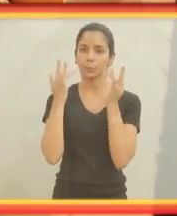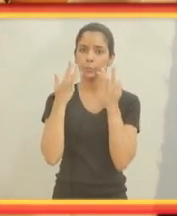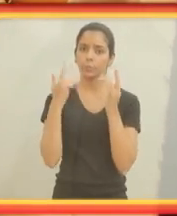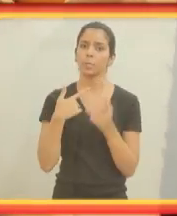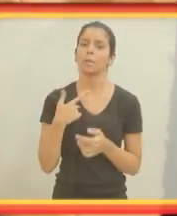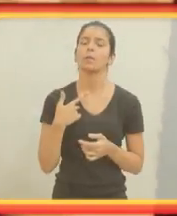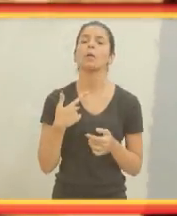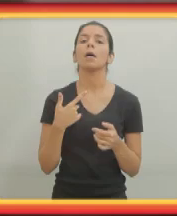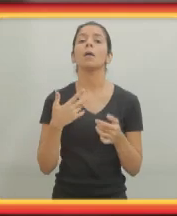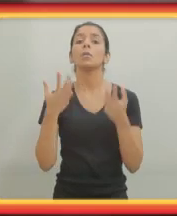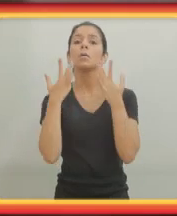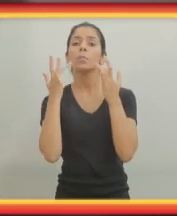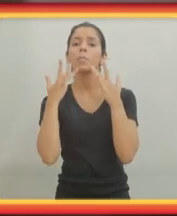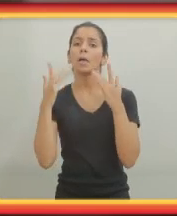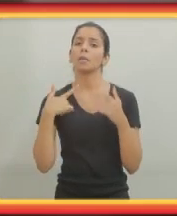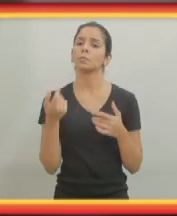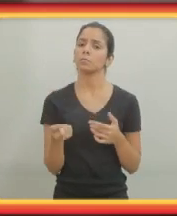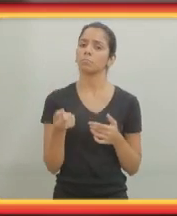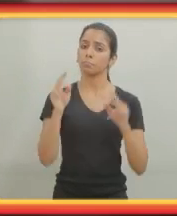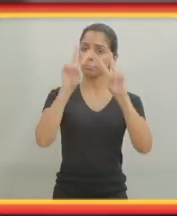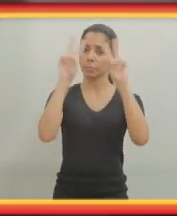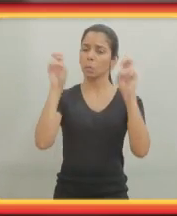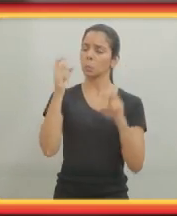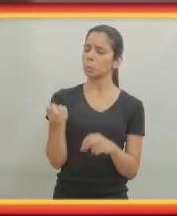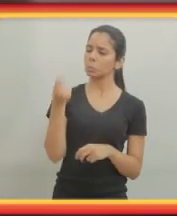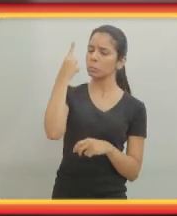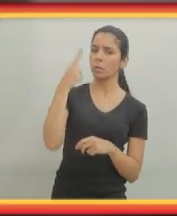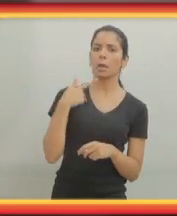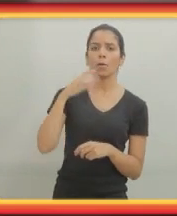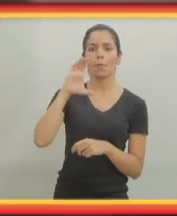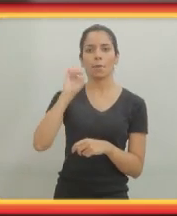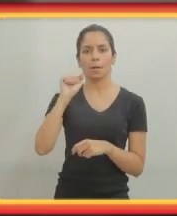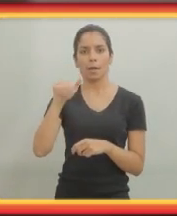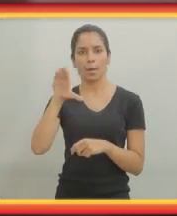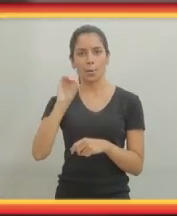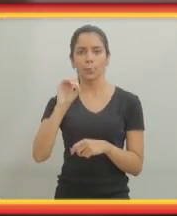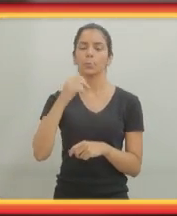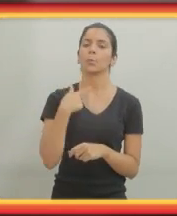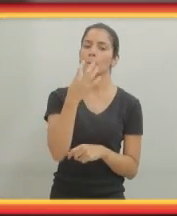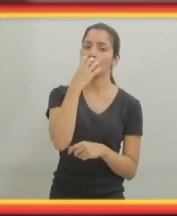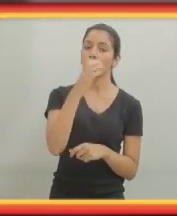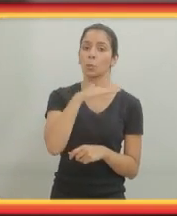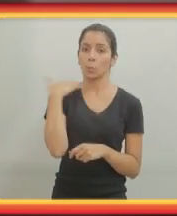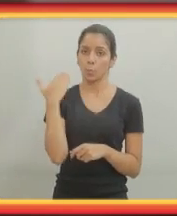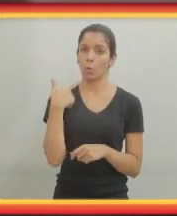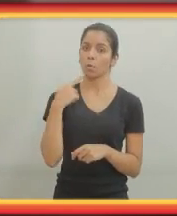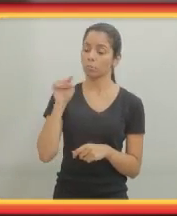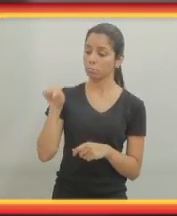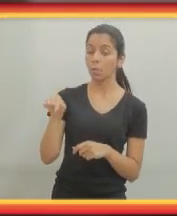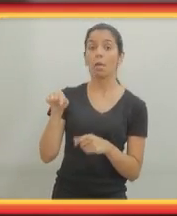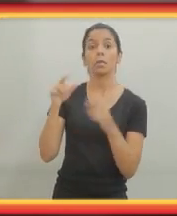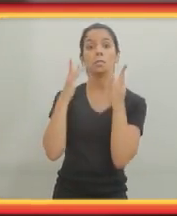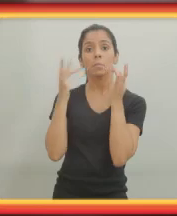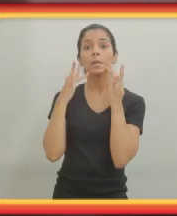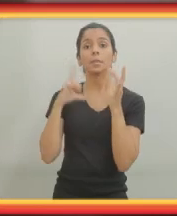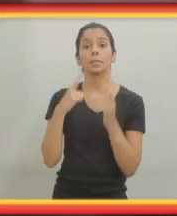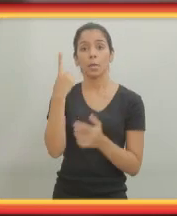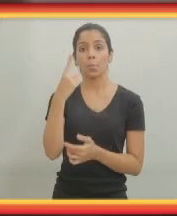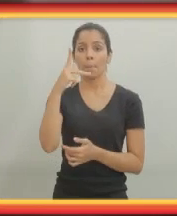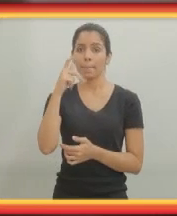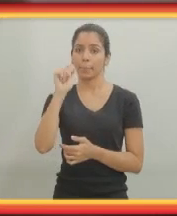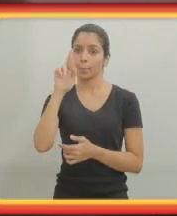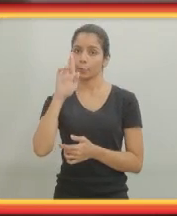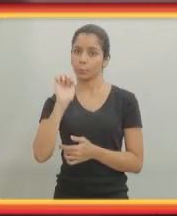teatro, a peça O Estranho Caso do Cachorro Morto. Nessa peça tem um personagem que ele faz que